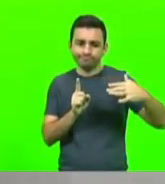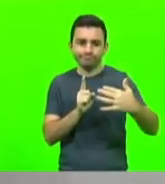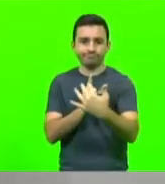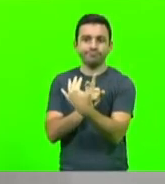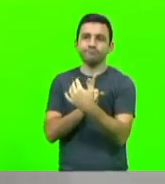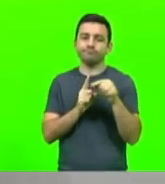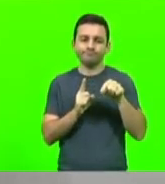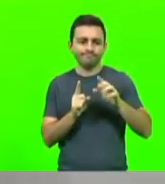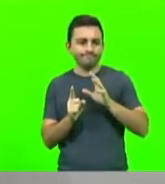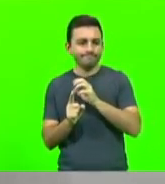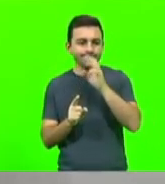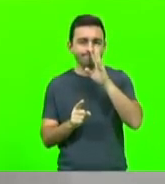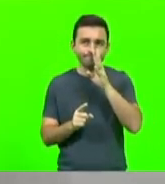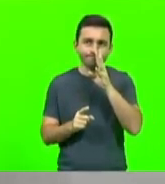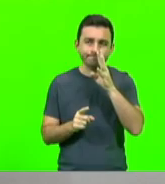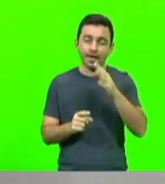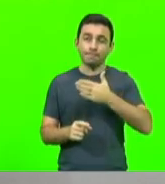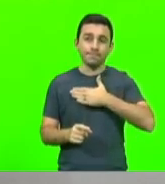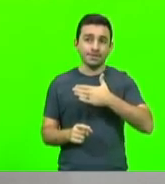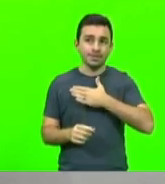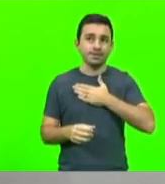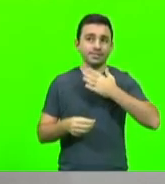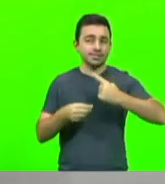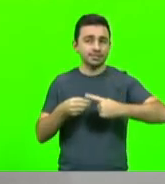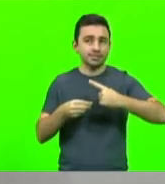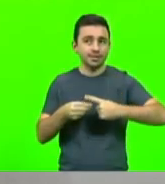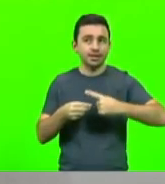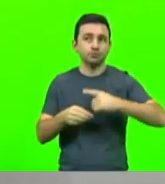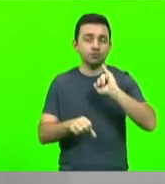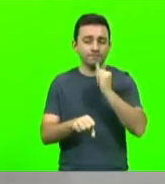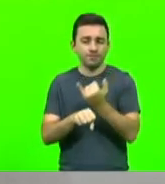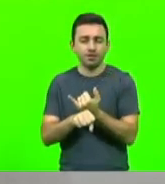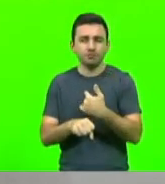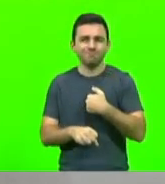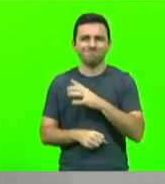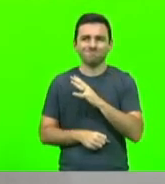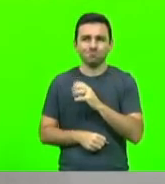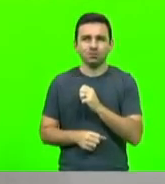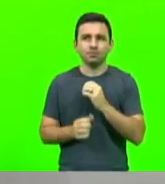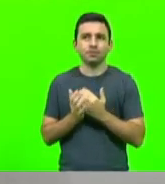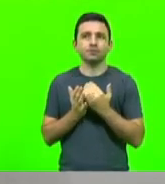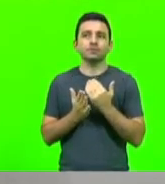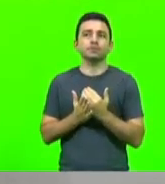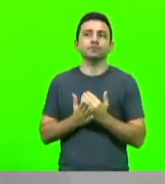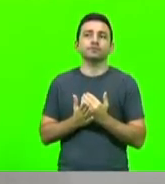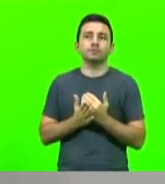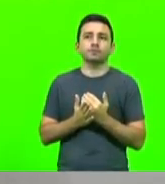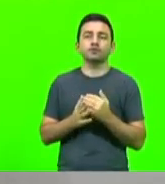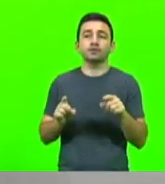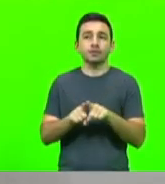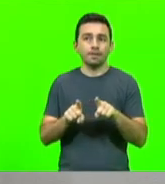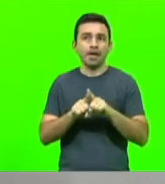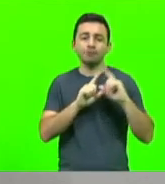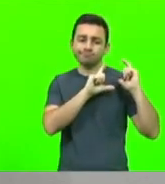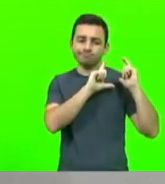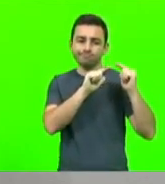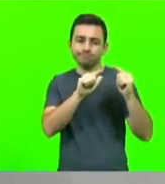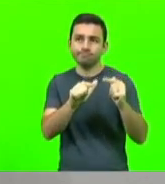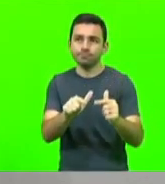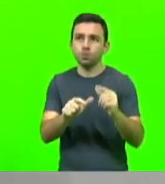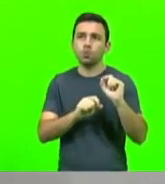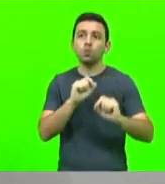amar e admirar a minha cidade, a cidade de Joinville. E amar uma das suas mais importantes tradições, que é de